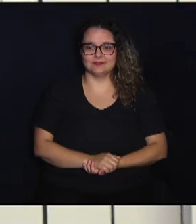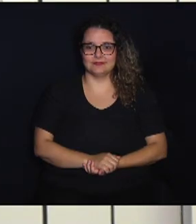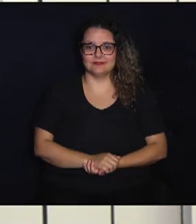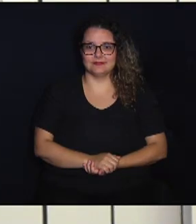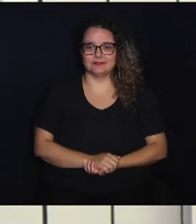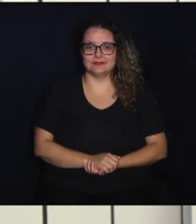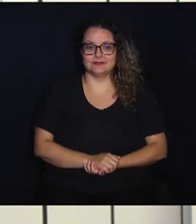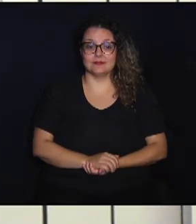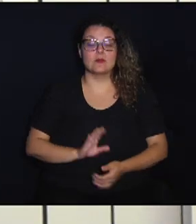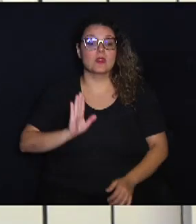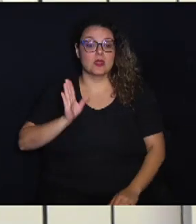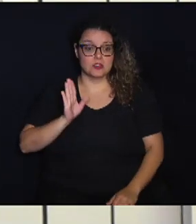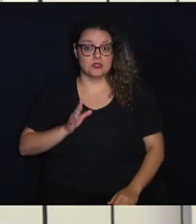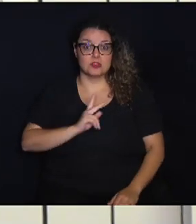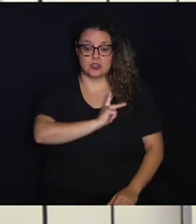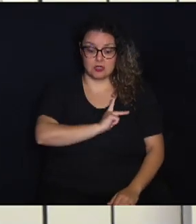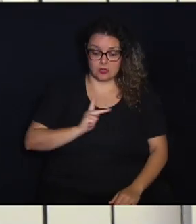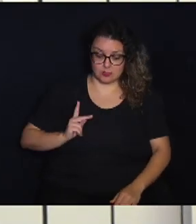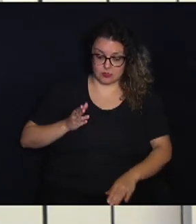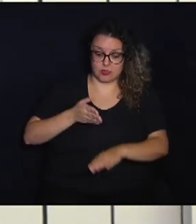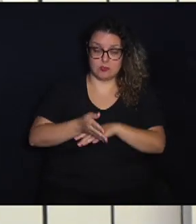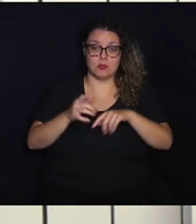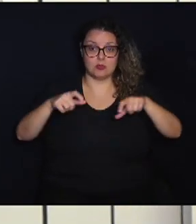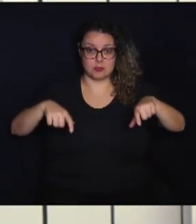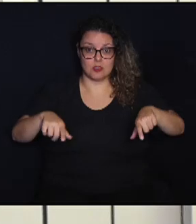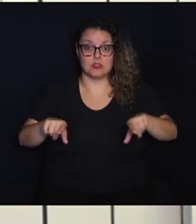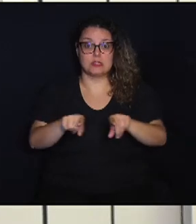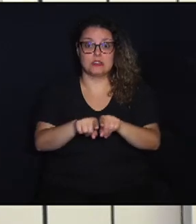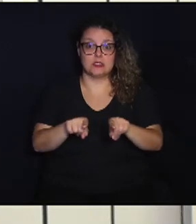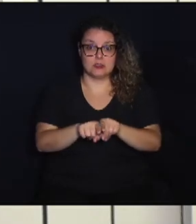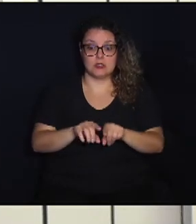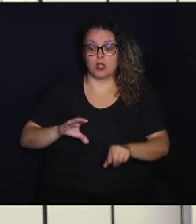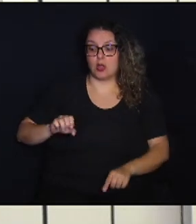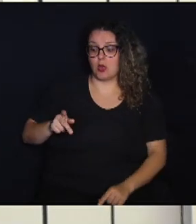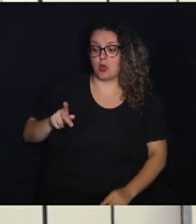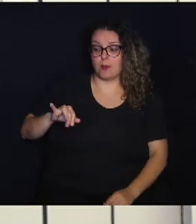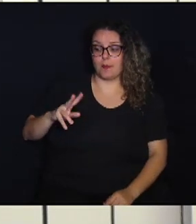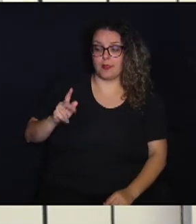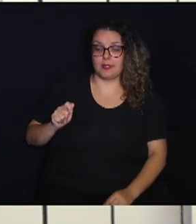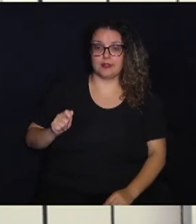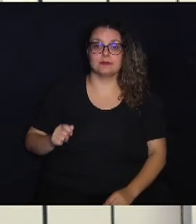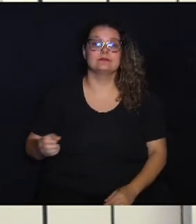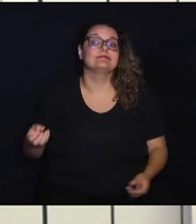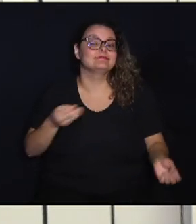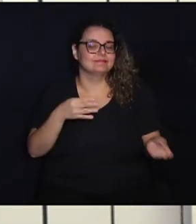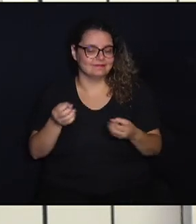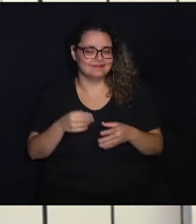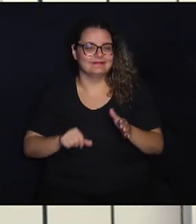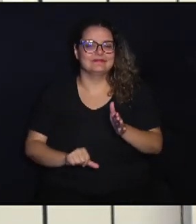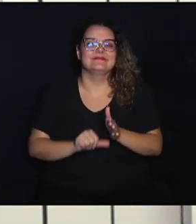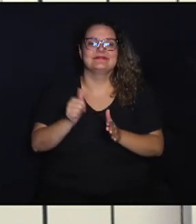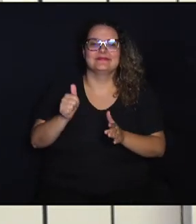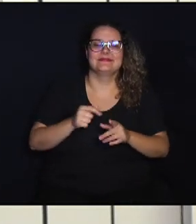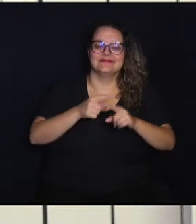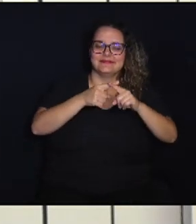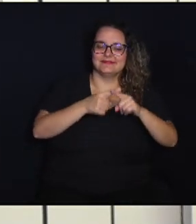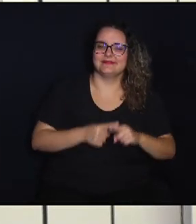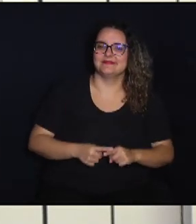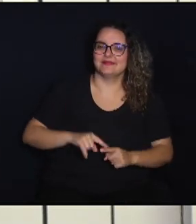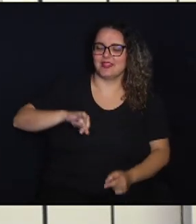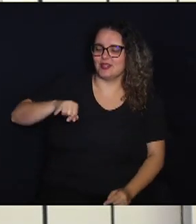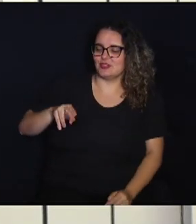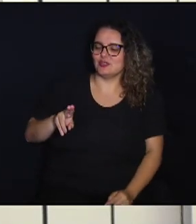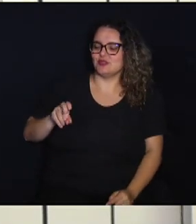E já a Ponte Preta entra em campo também pela Copinha, então a gente atualiza o primeiro torneio de